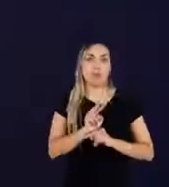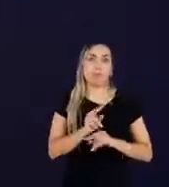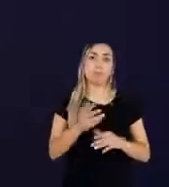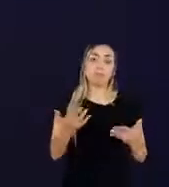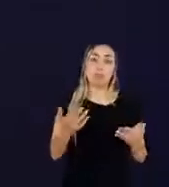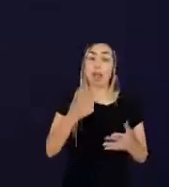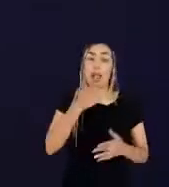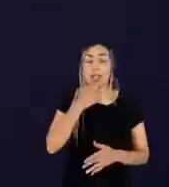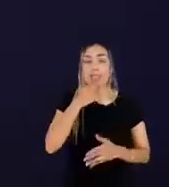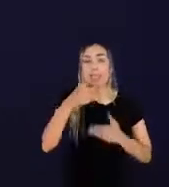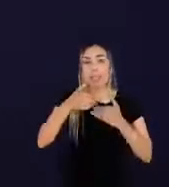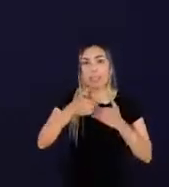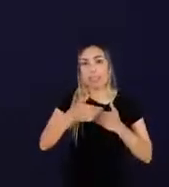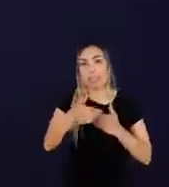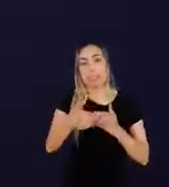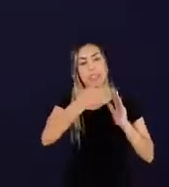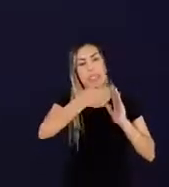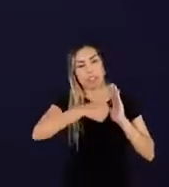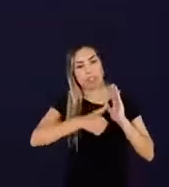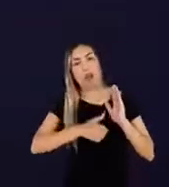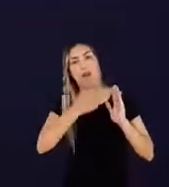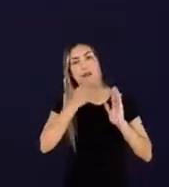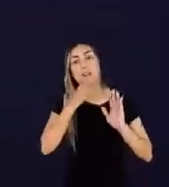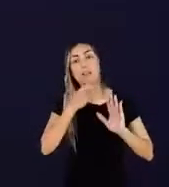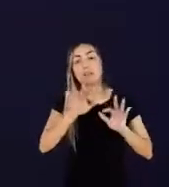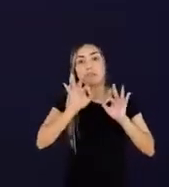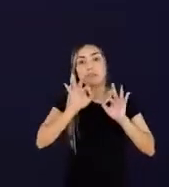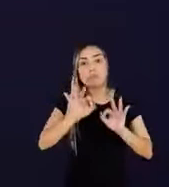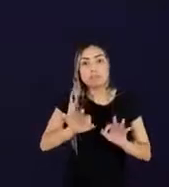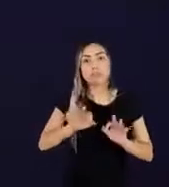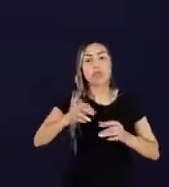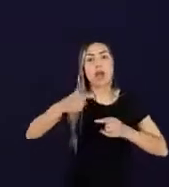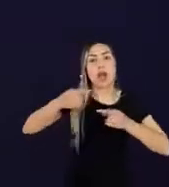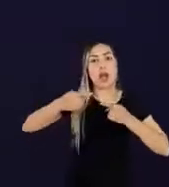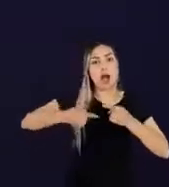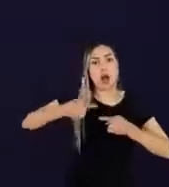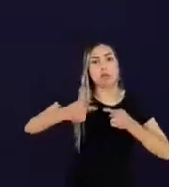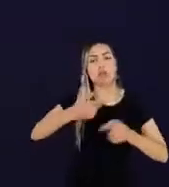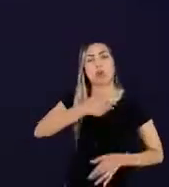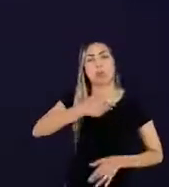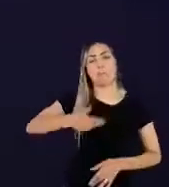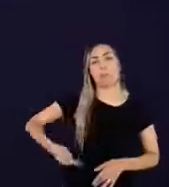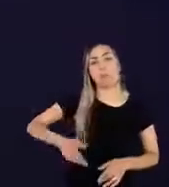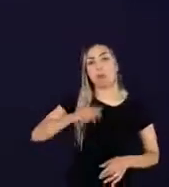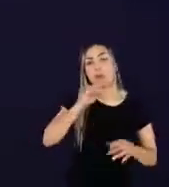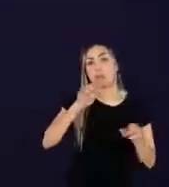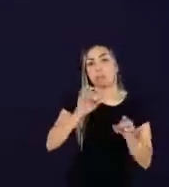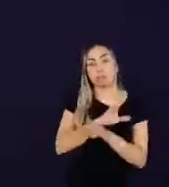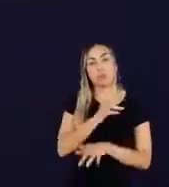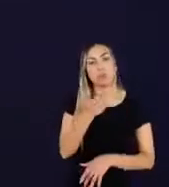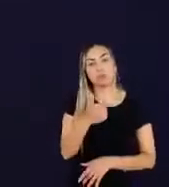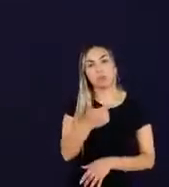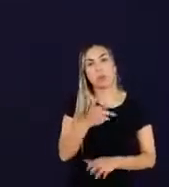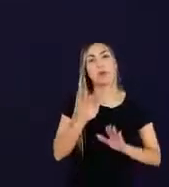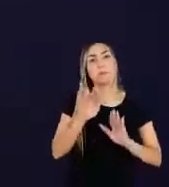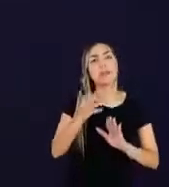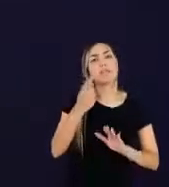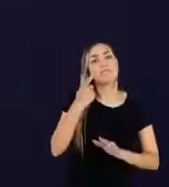na agência, ainda não foi aberta à audiência pública, nós teremos condições de fazer o que nós chamamos, e o mercado financeiro também